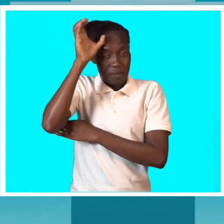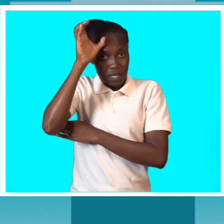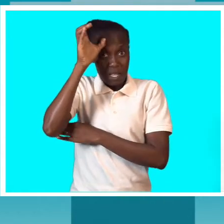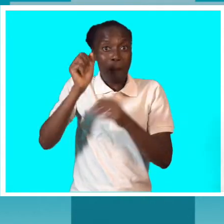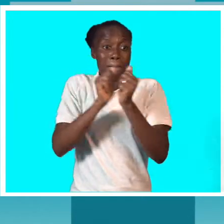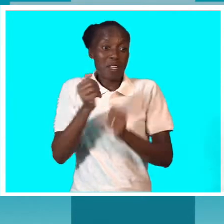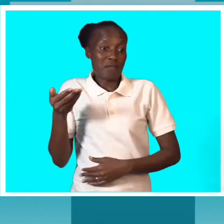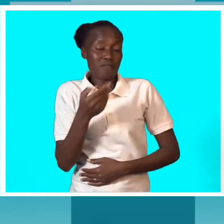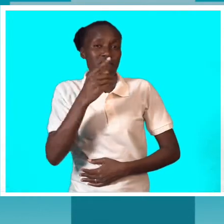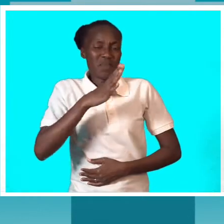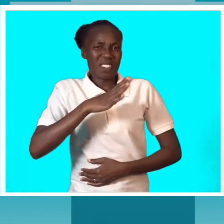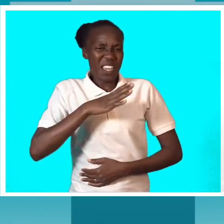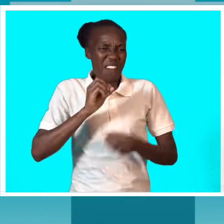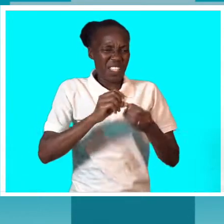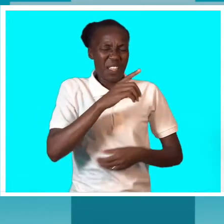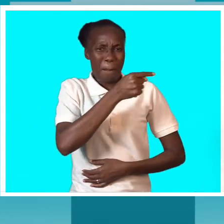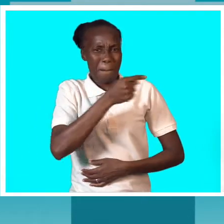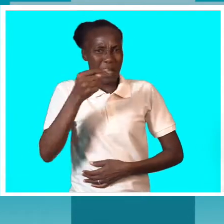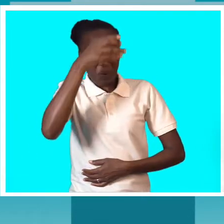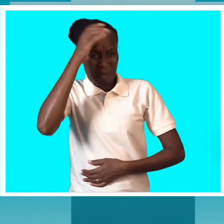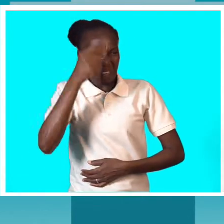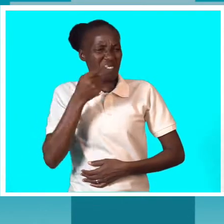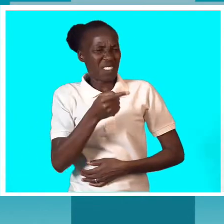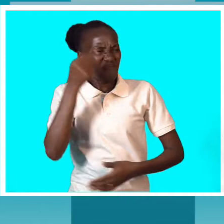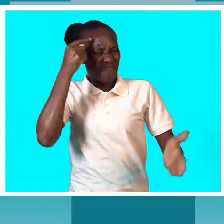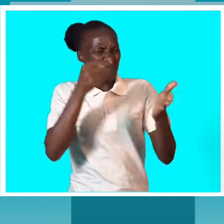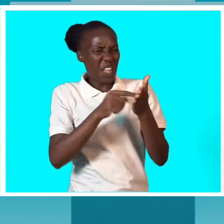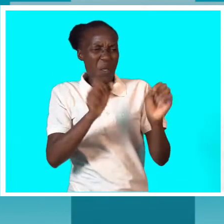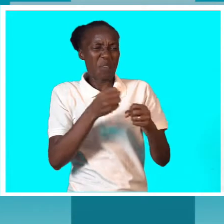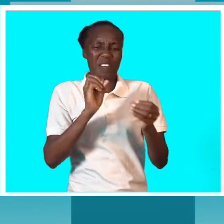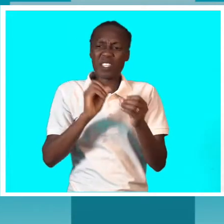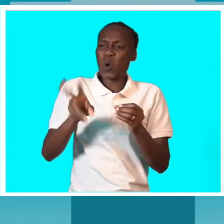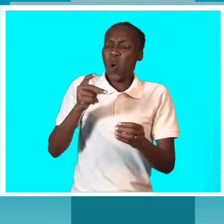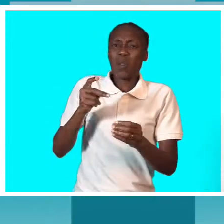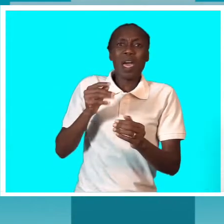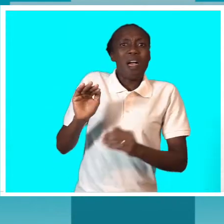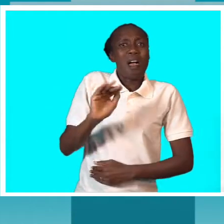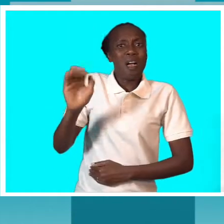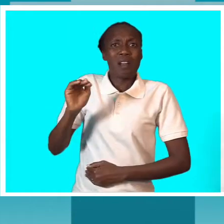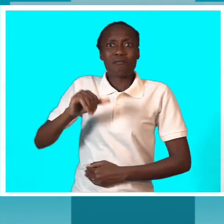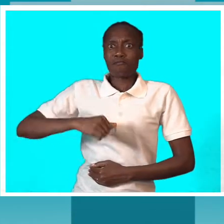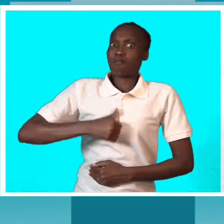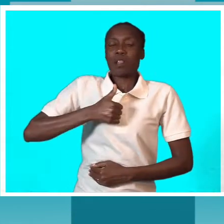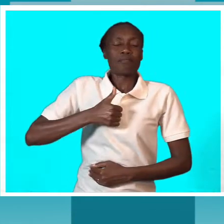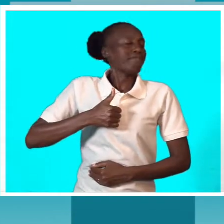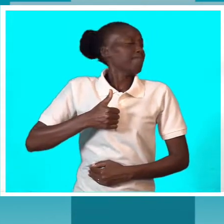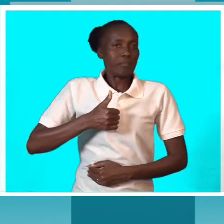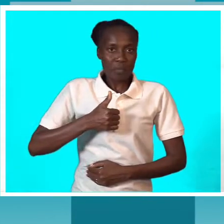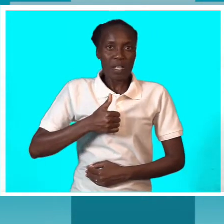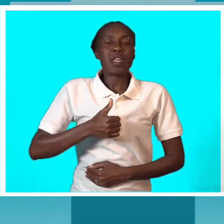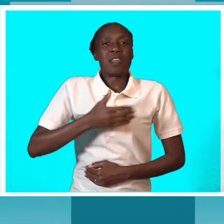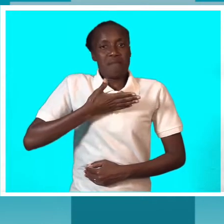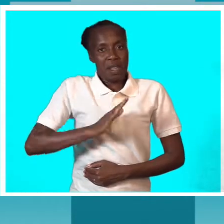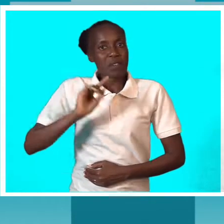significa que essa não pode desenvolver outras áreas e poder superar-se. Então, é preciso que primeiro no seio da família, abrir